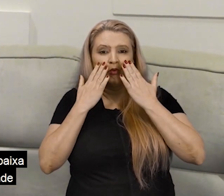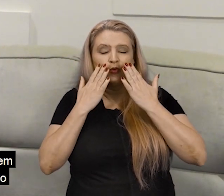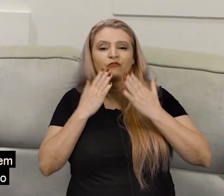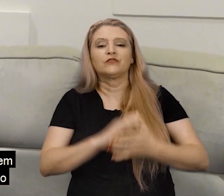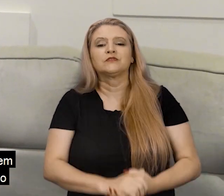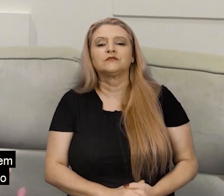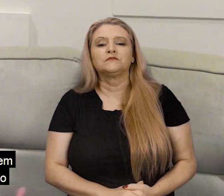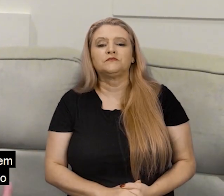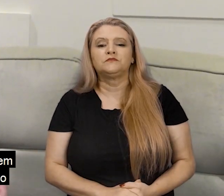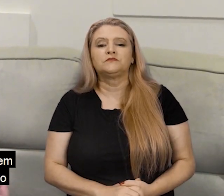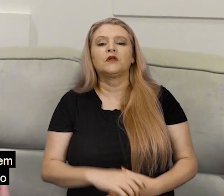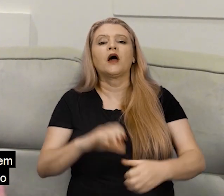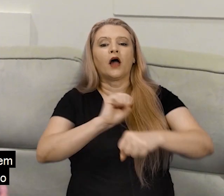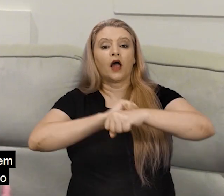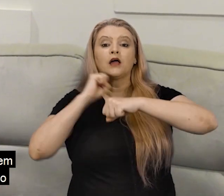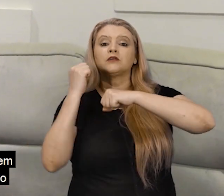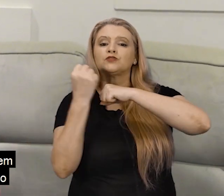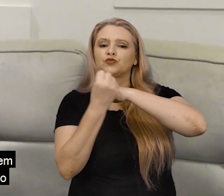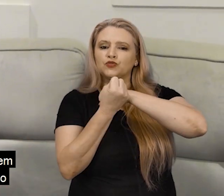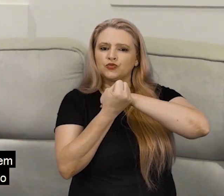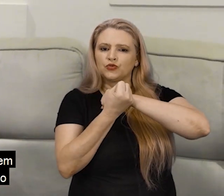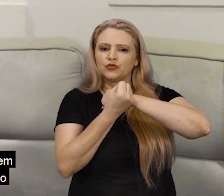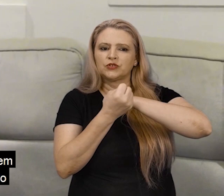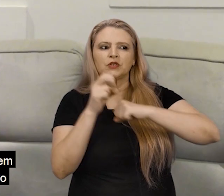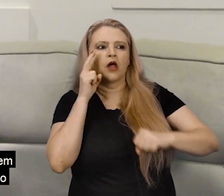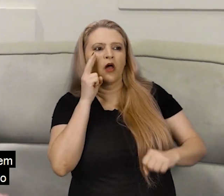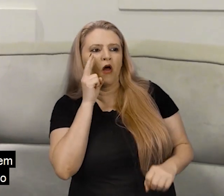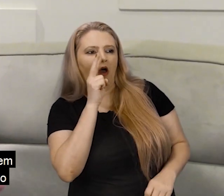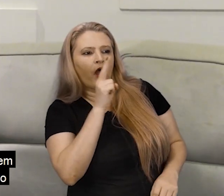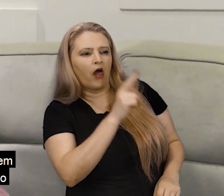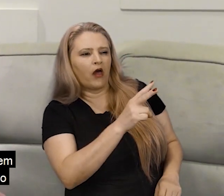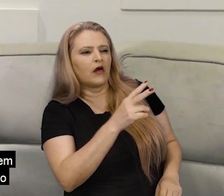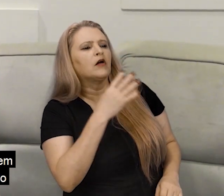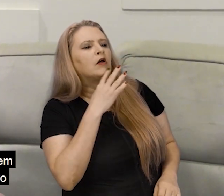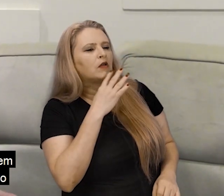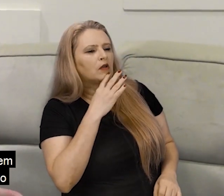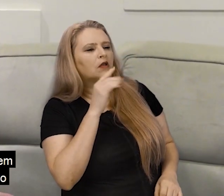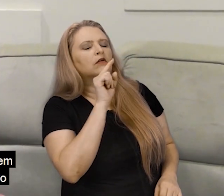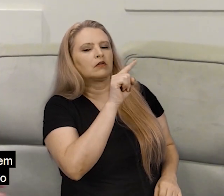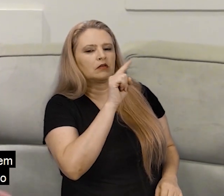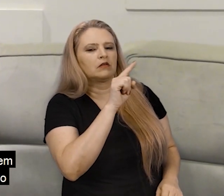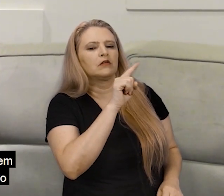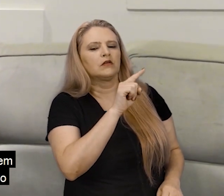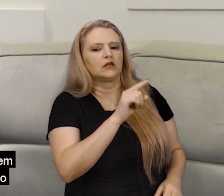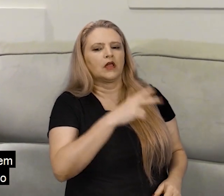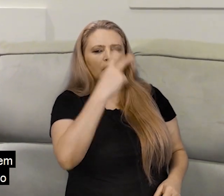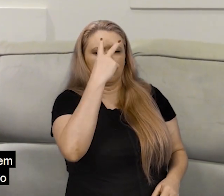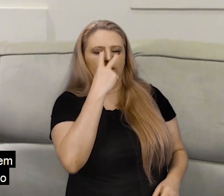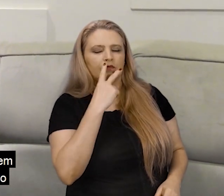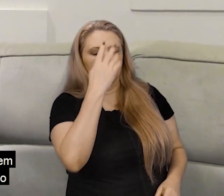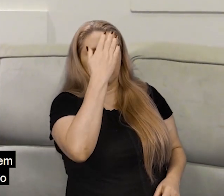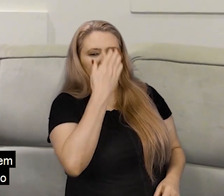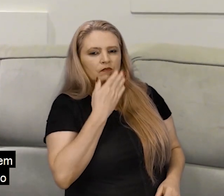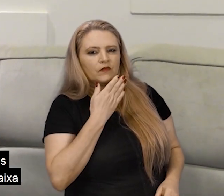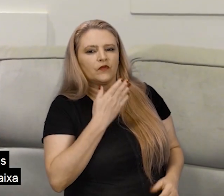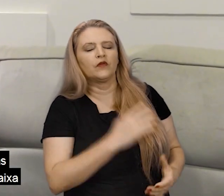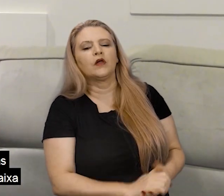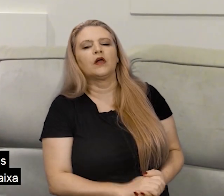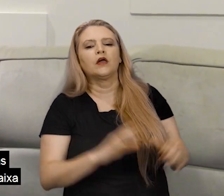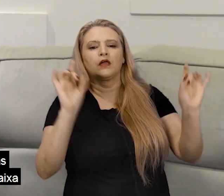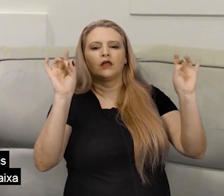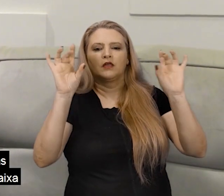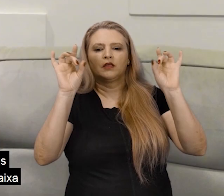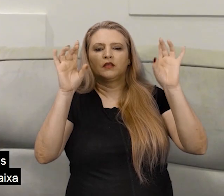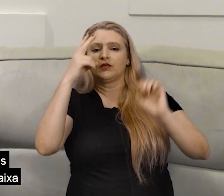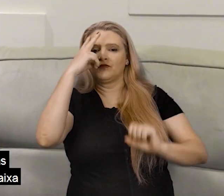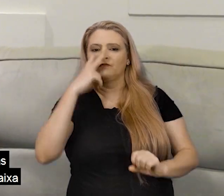a sociedade identifique a gente, né? Que entenda que existem esses dois tipos de deficiência visual, que são a